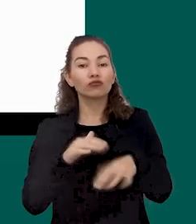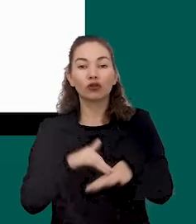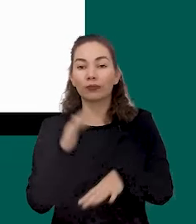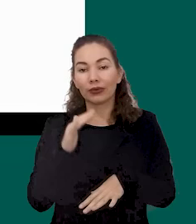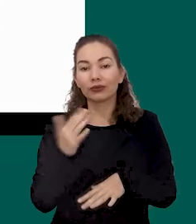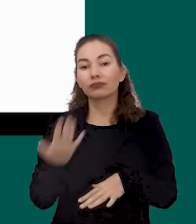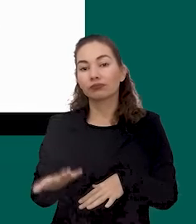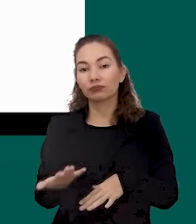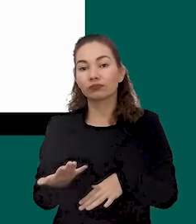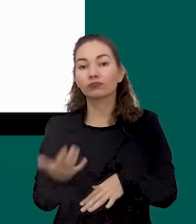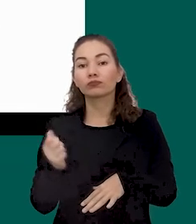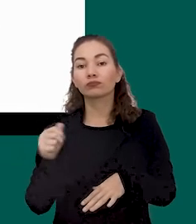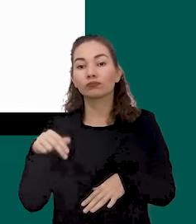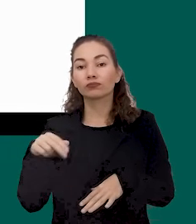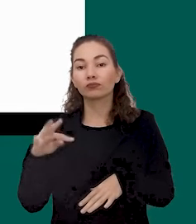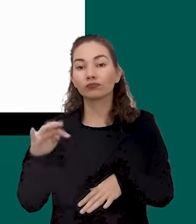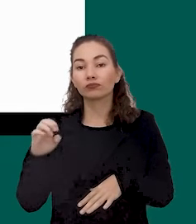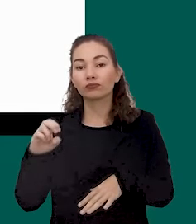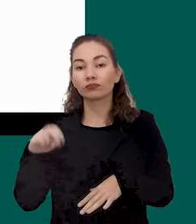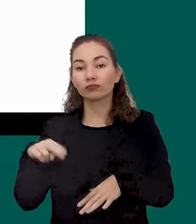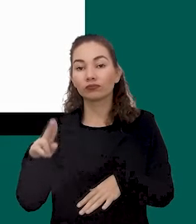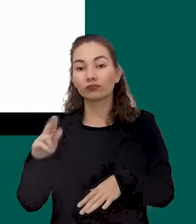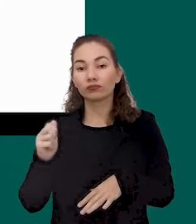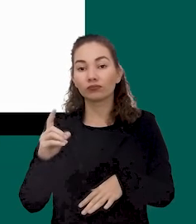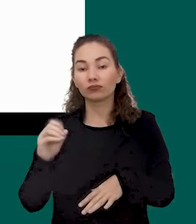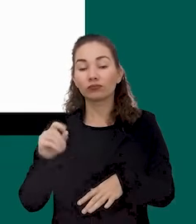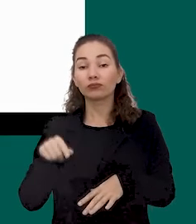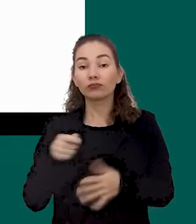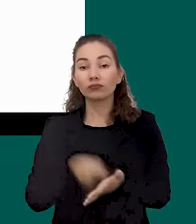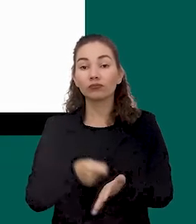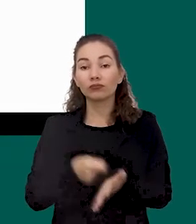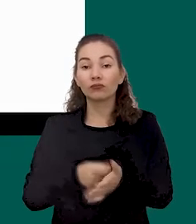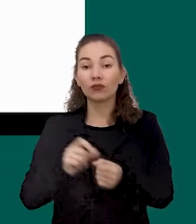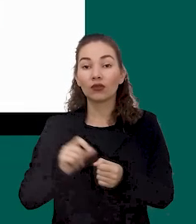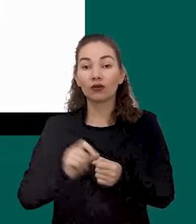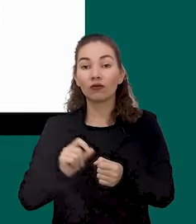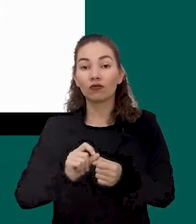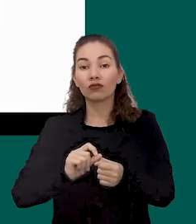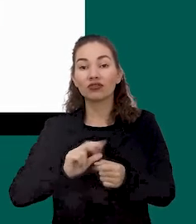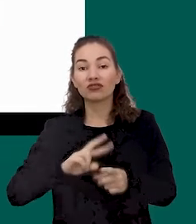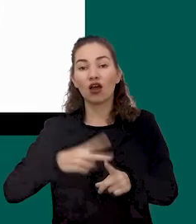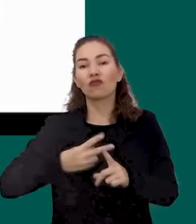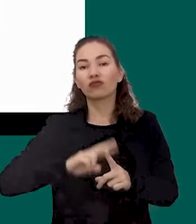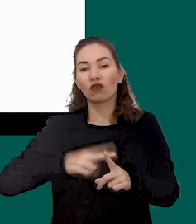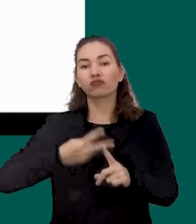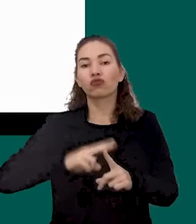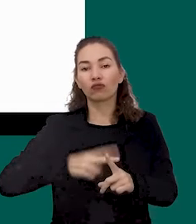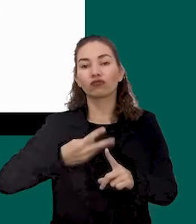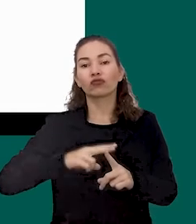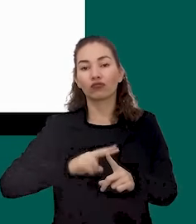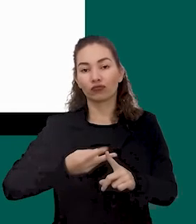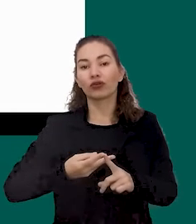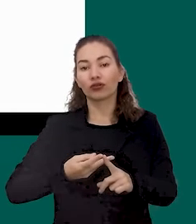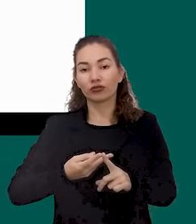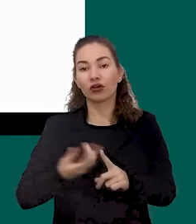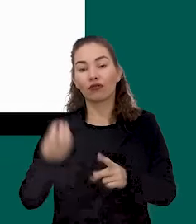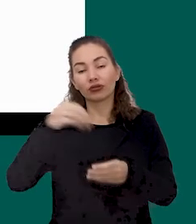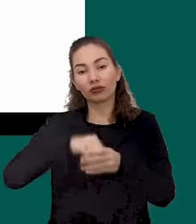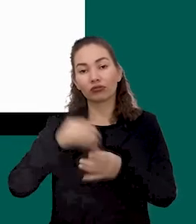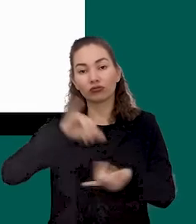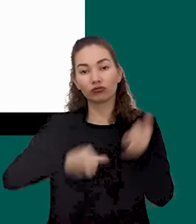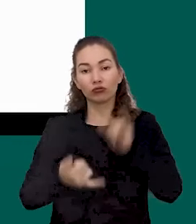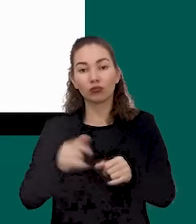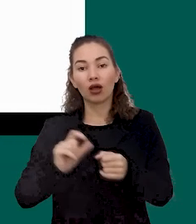né? O atenuado, na verdade, o que eu faço é obrigatoriamente fazer o vírus se replicar inúmeras vezes em células de animais de laboratório, até